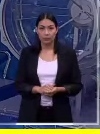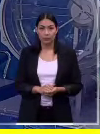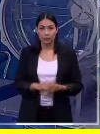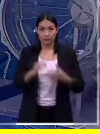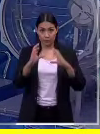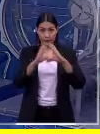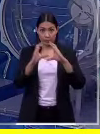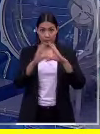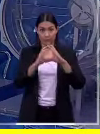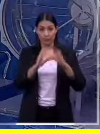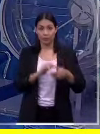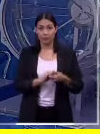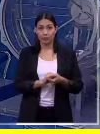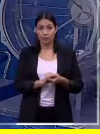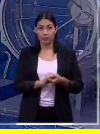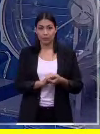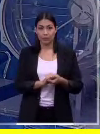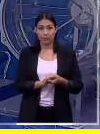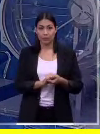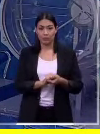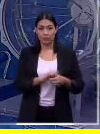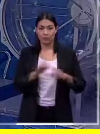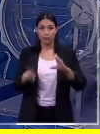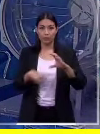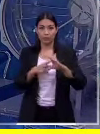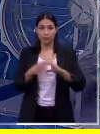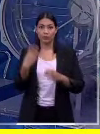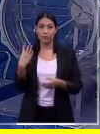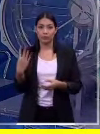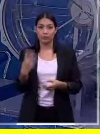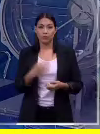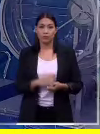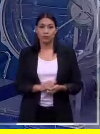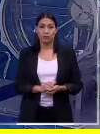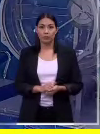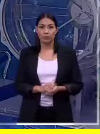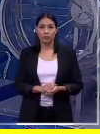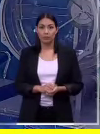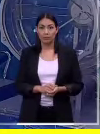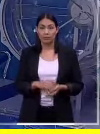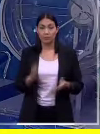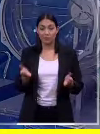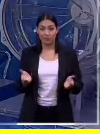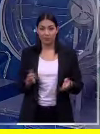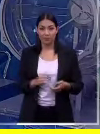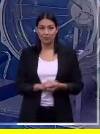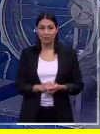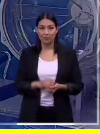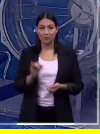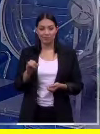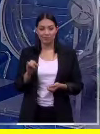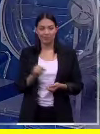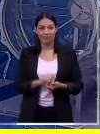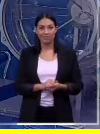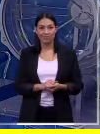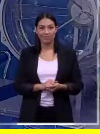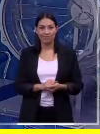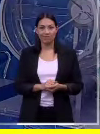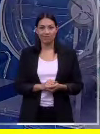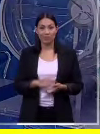As bolas já estão no globo número 4. Agora sim, a modalidade preferida